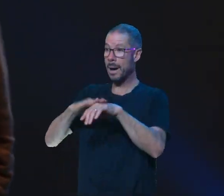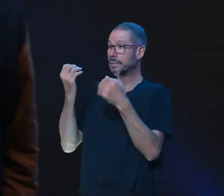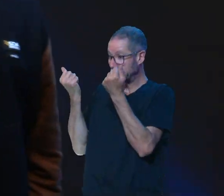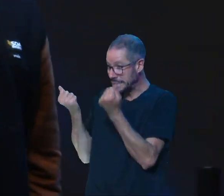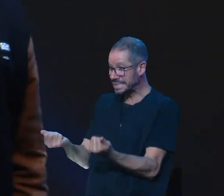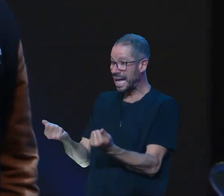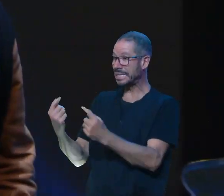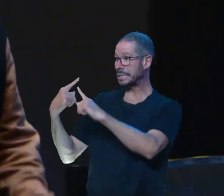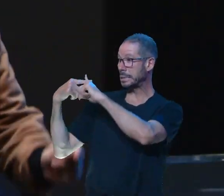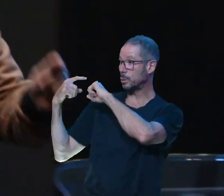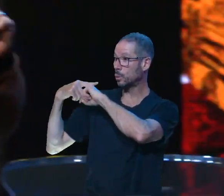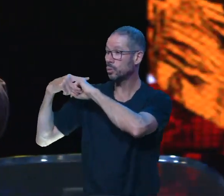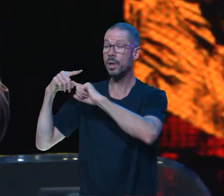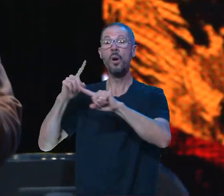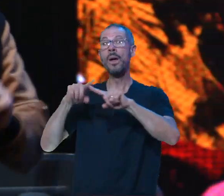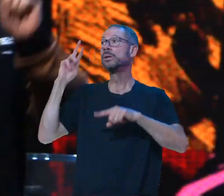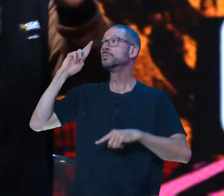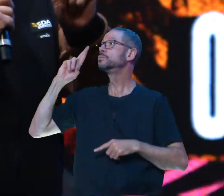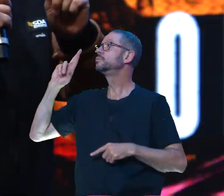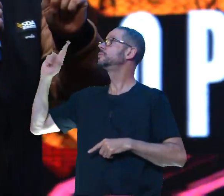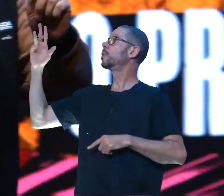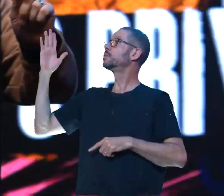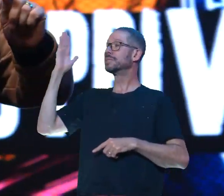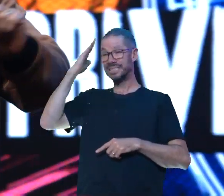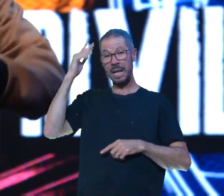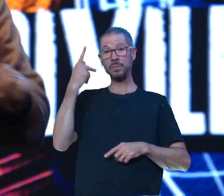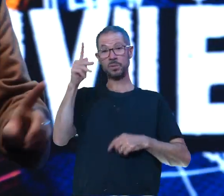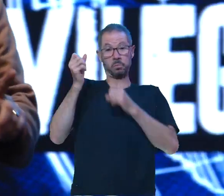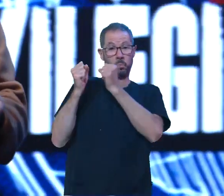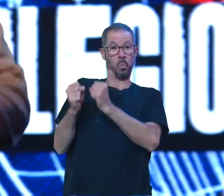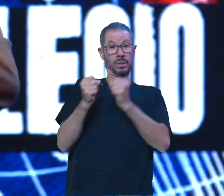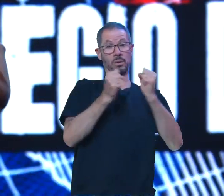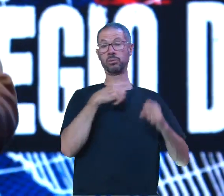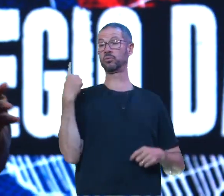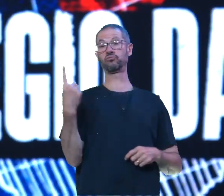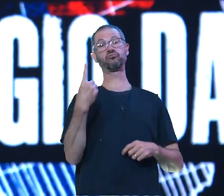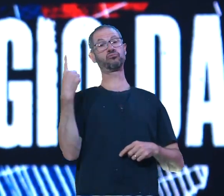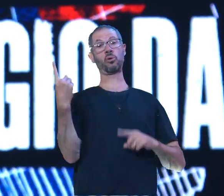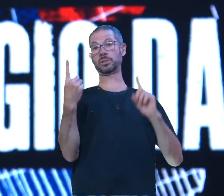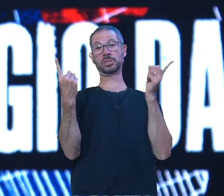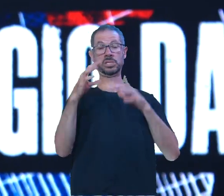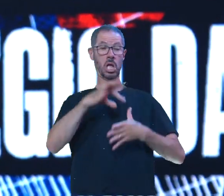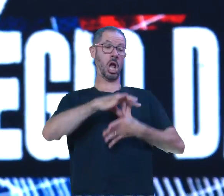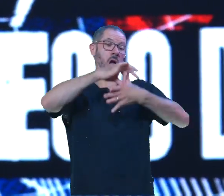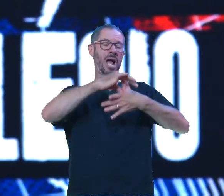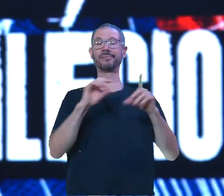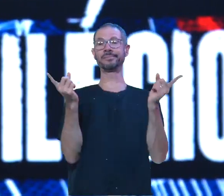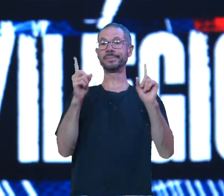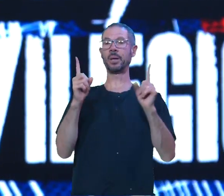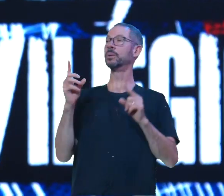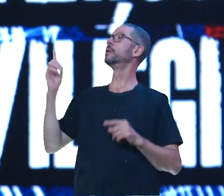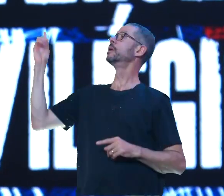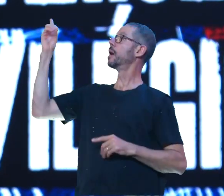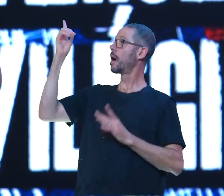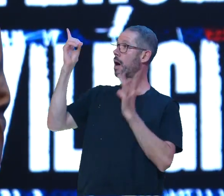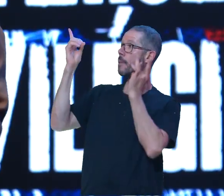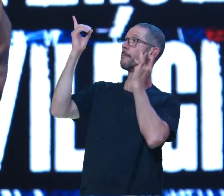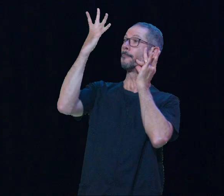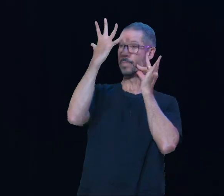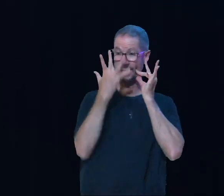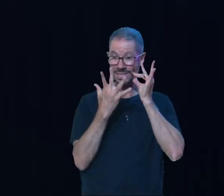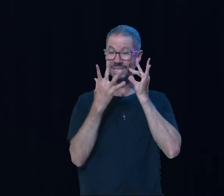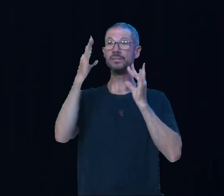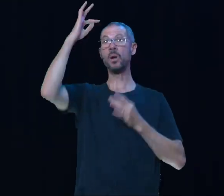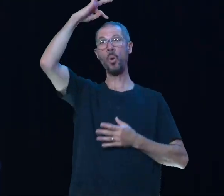Mas vai ficar mais pesada porque o Senhor sabe do teu potencial e não sozinho, não na carne, mas na presença dEle ou